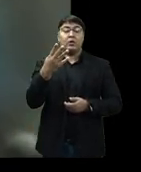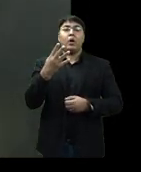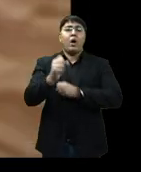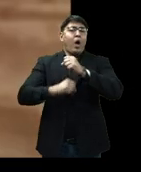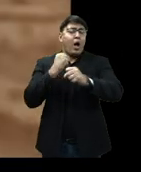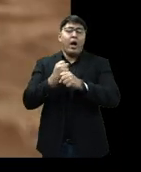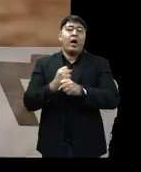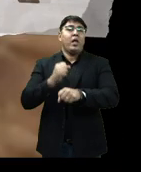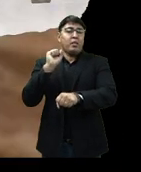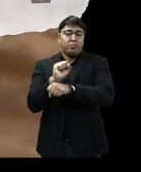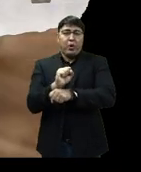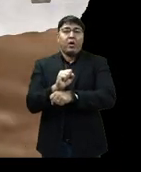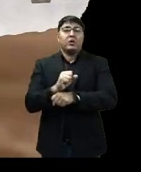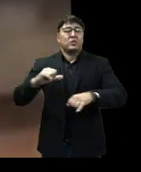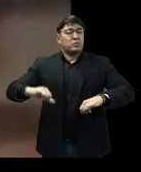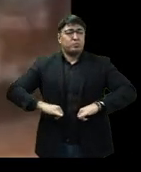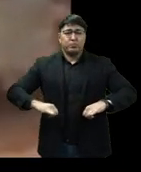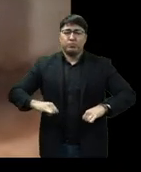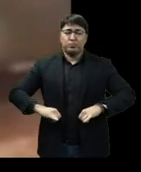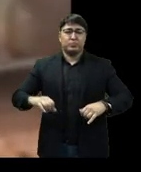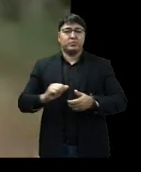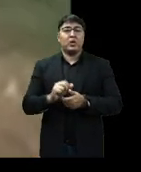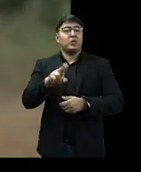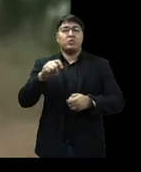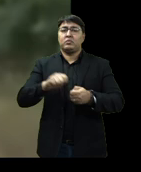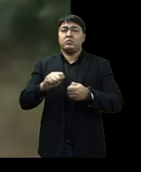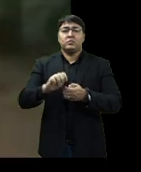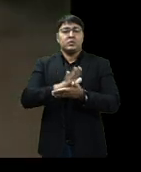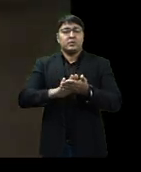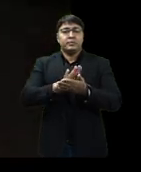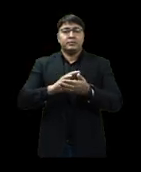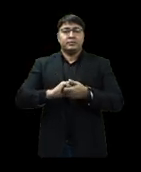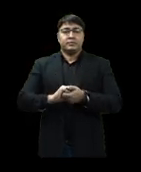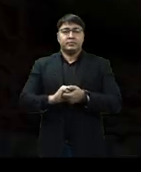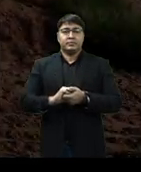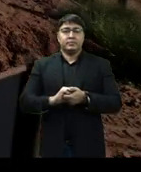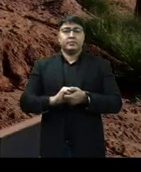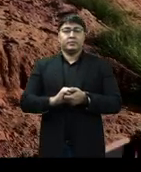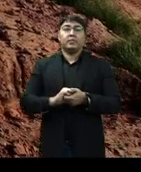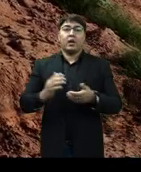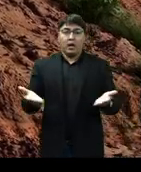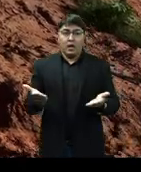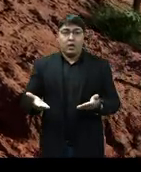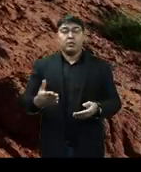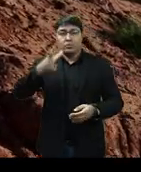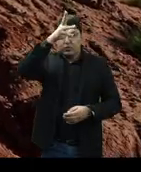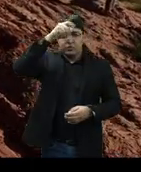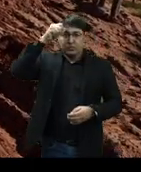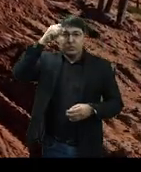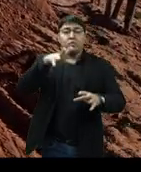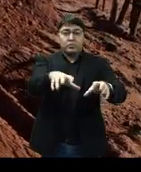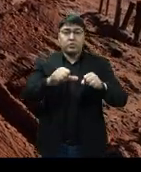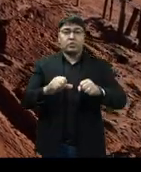BR-174. Décadas de atoleiro. Anos de sofrimento. Ninguém resolveu. Foi por